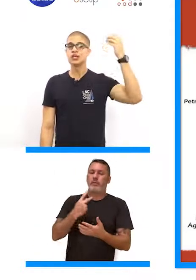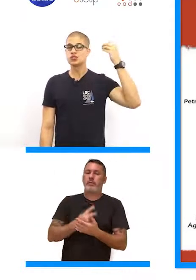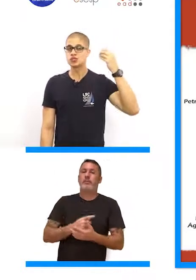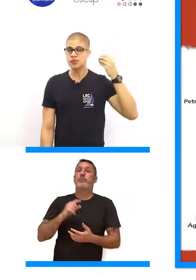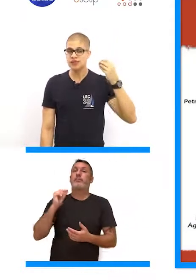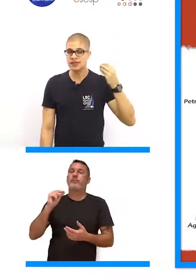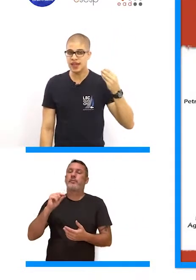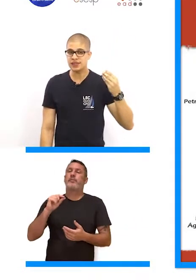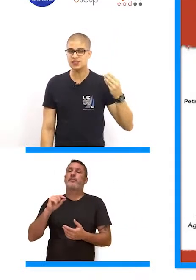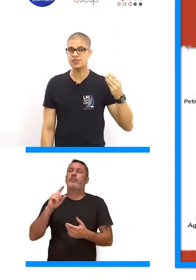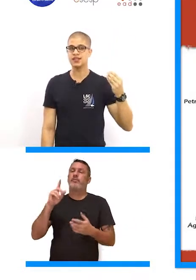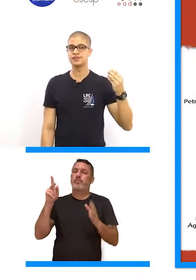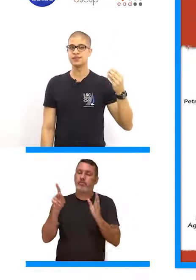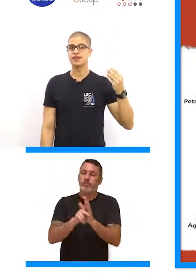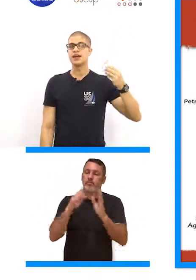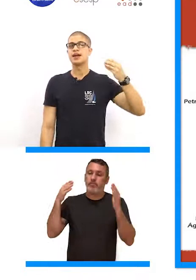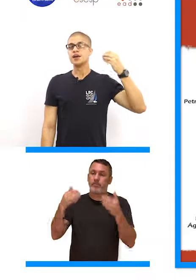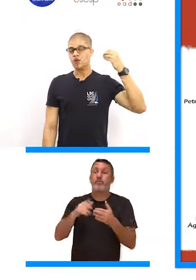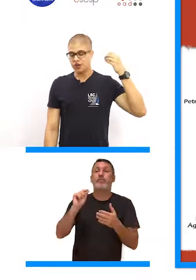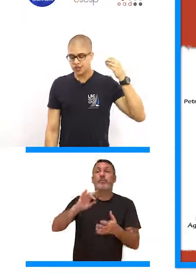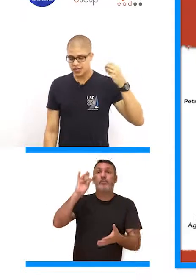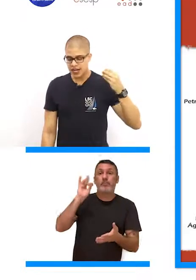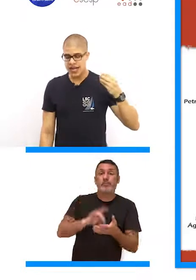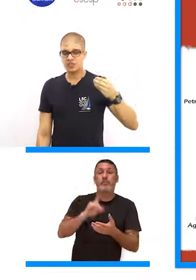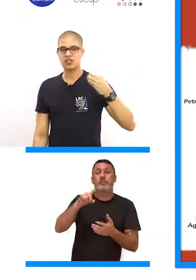de subsidência